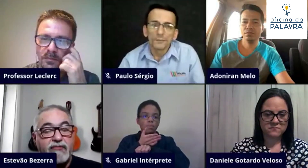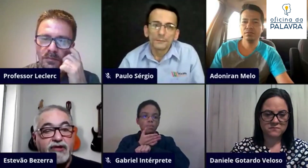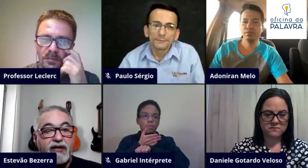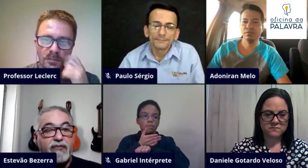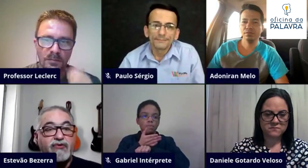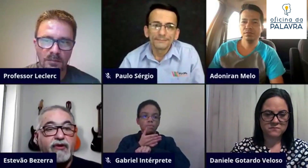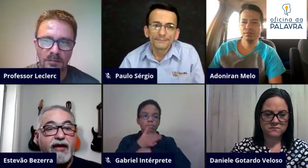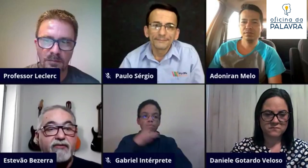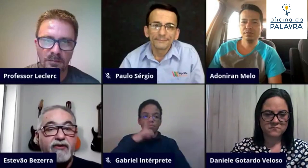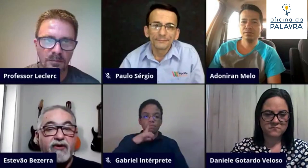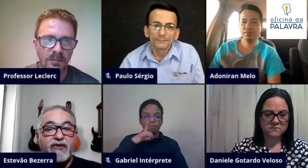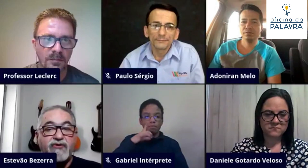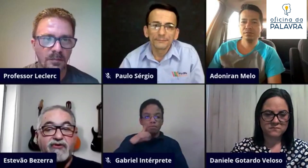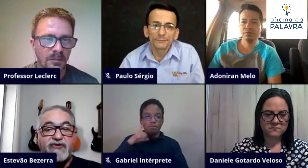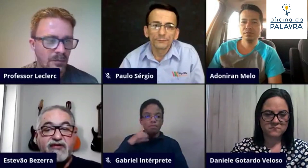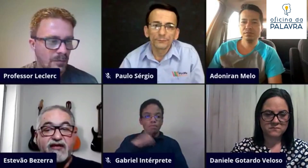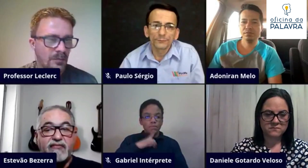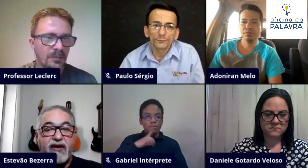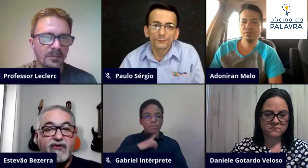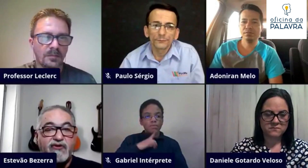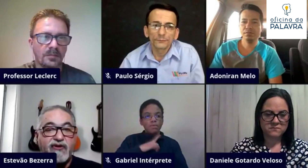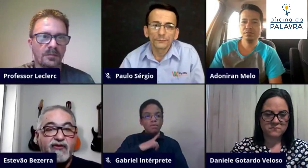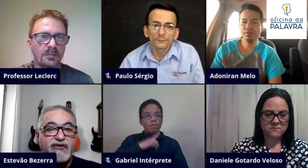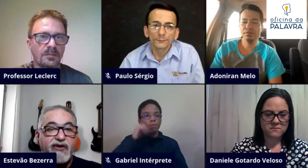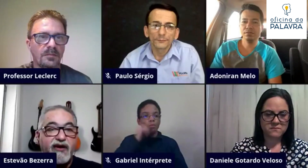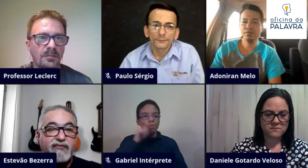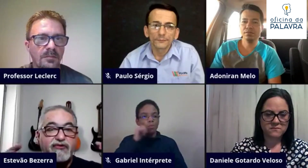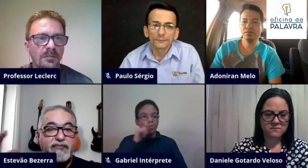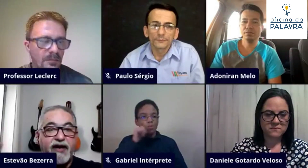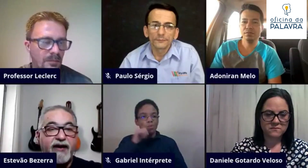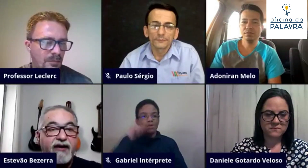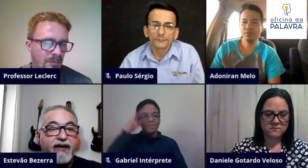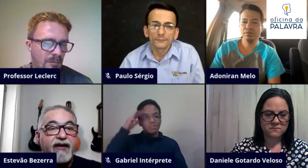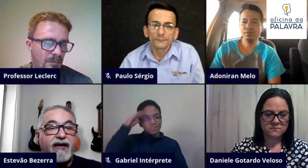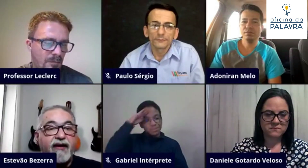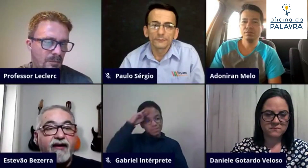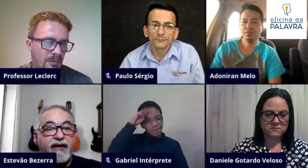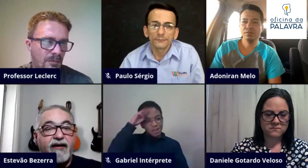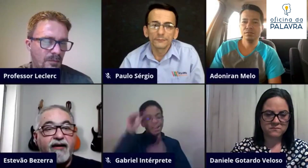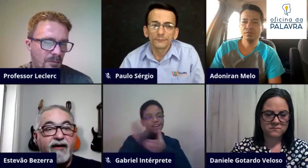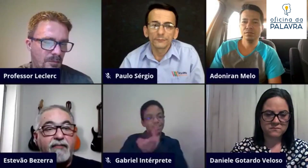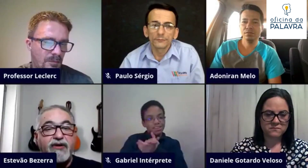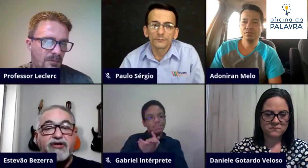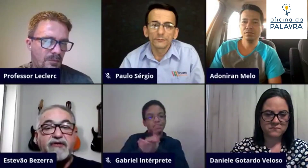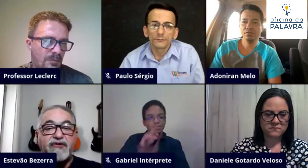marco chamado Michele Bolsonaro, todos os segmentos que nós olhamos para